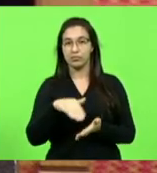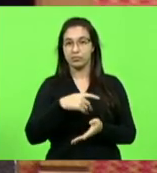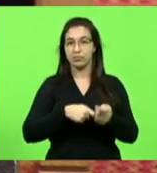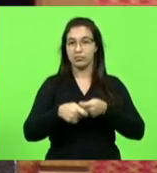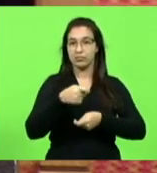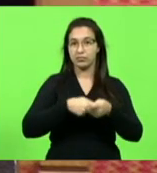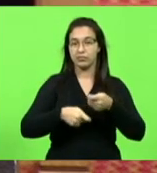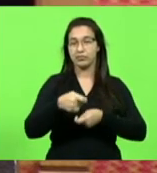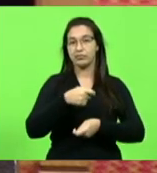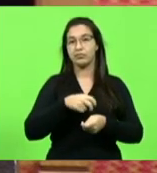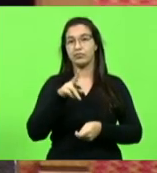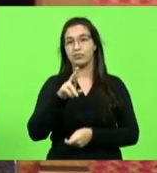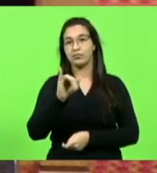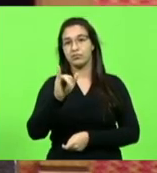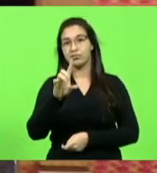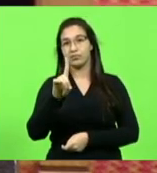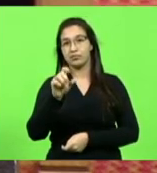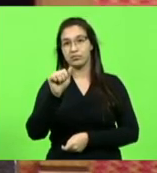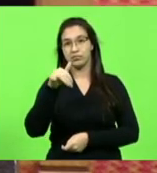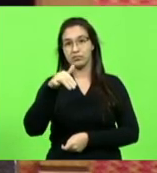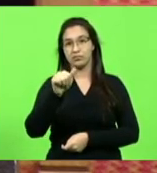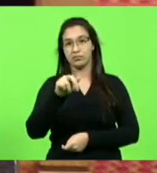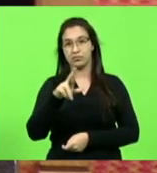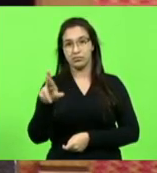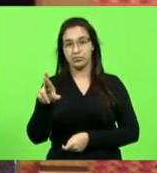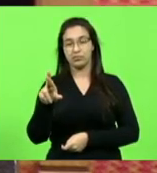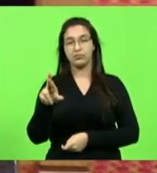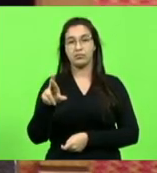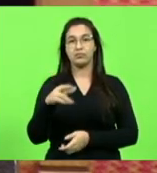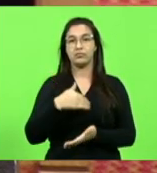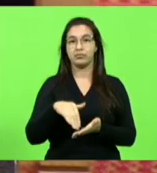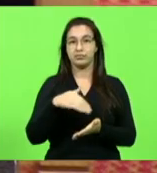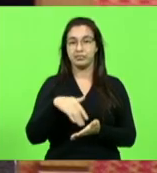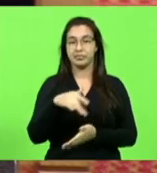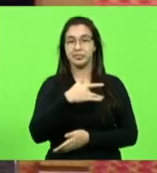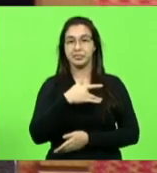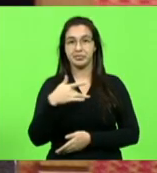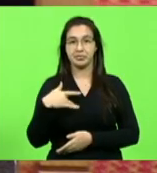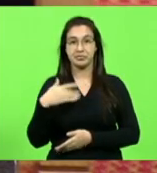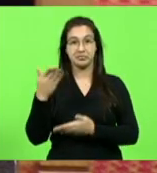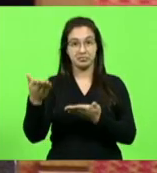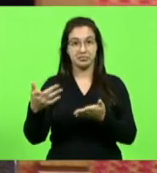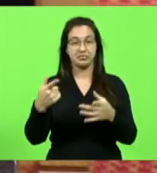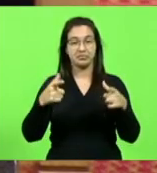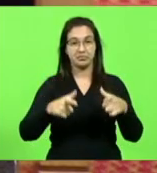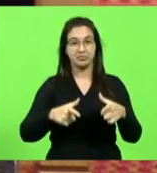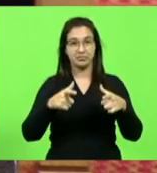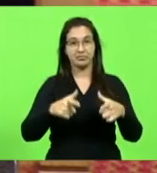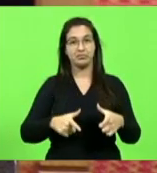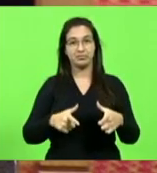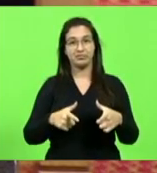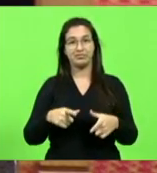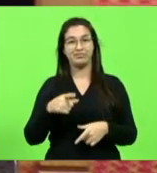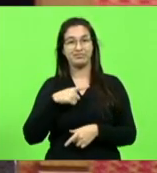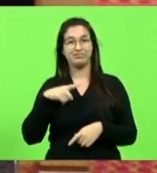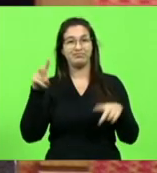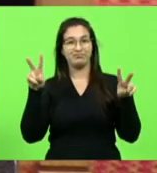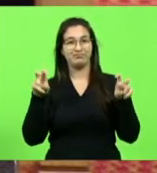Rudimar Cornelis, secretário da Saúde. Lá que ter resolver aquela